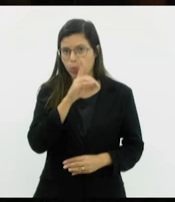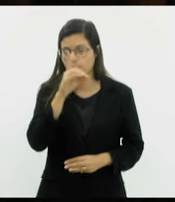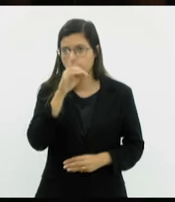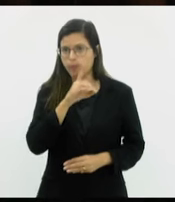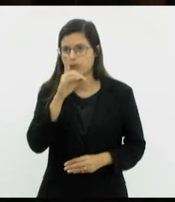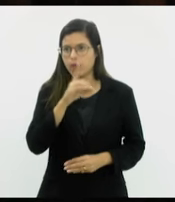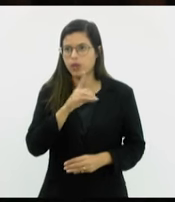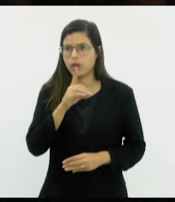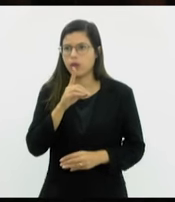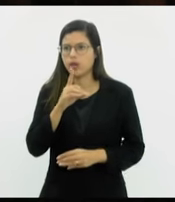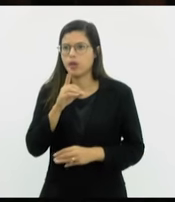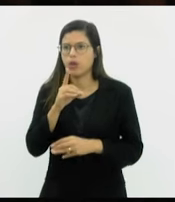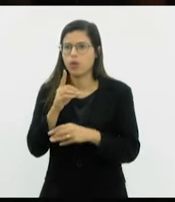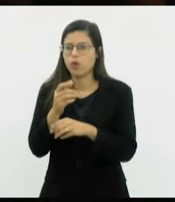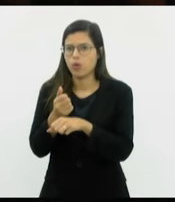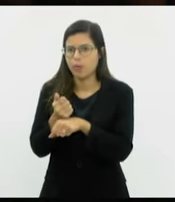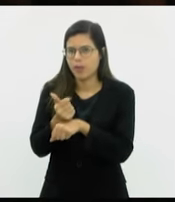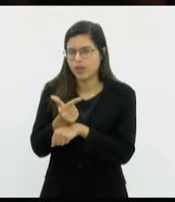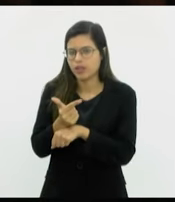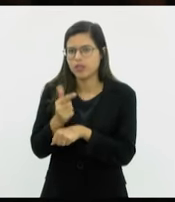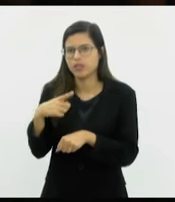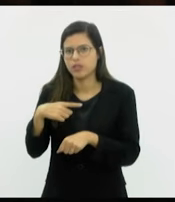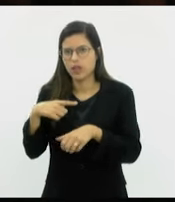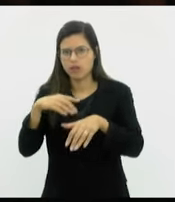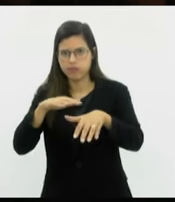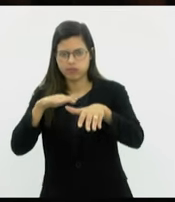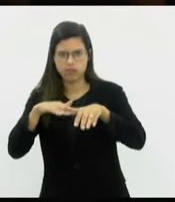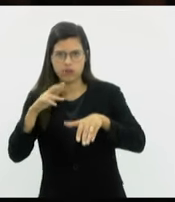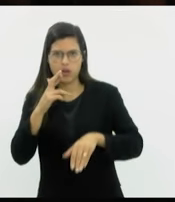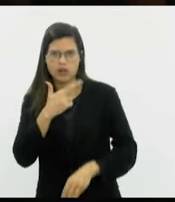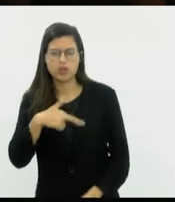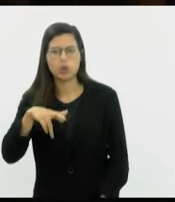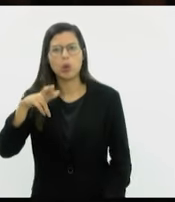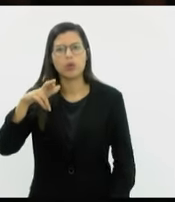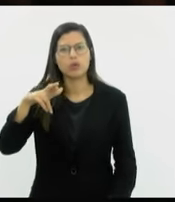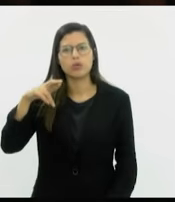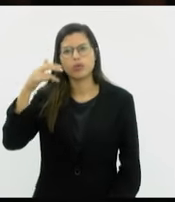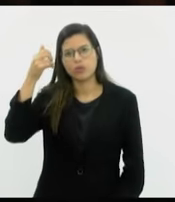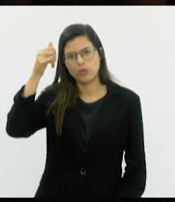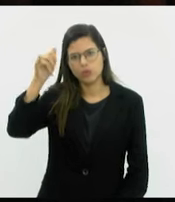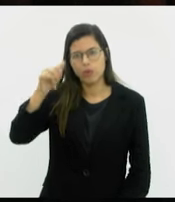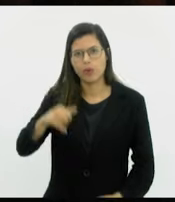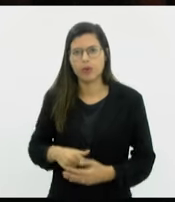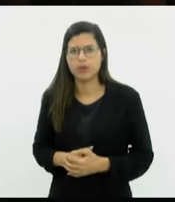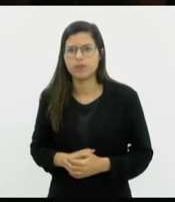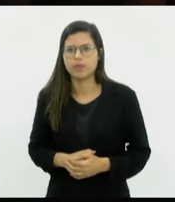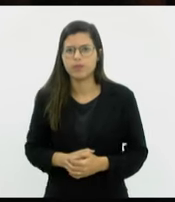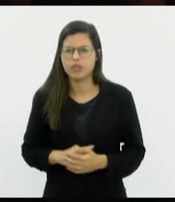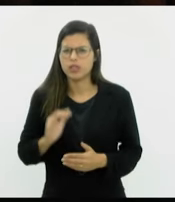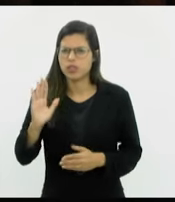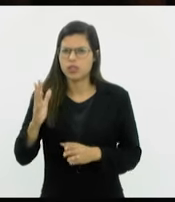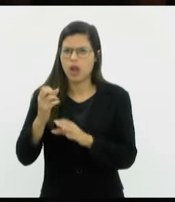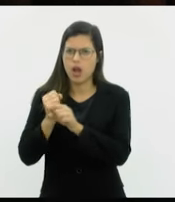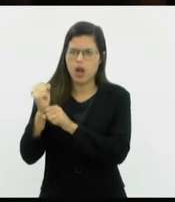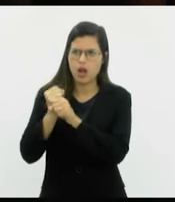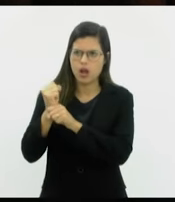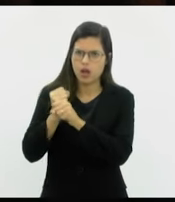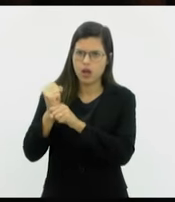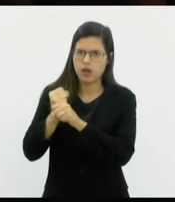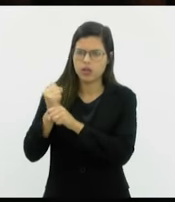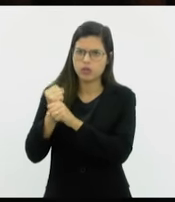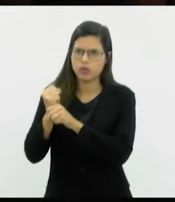às 12h30, com desfile religioso dos carros de boi. Já são muitos anos, é uma festa já de longa